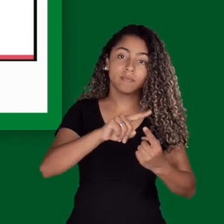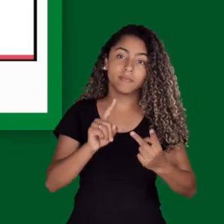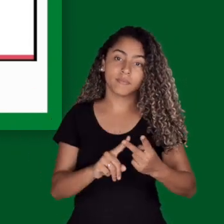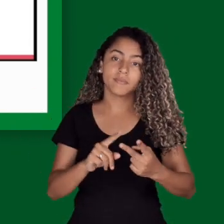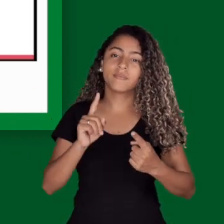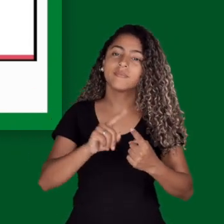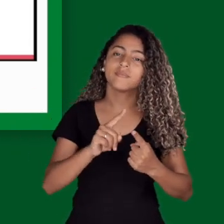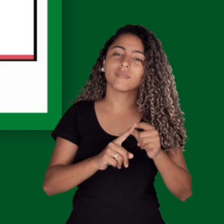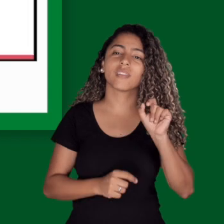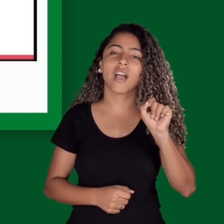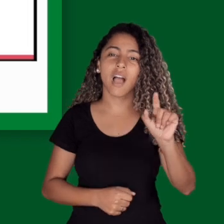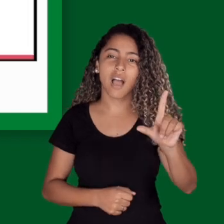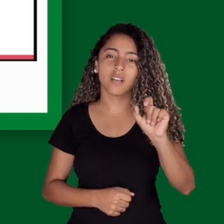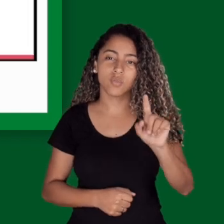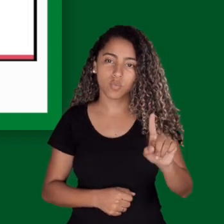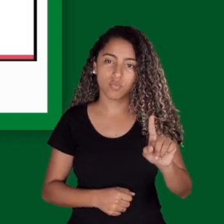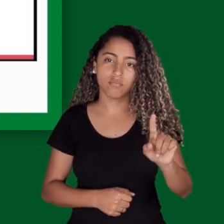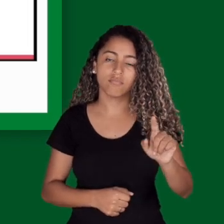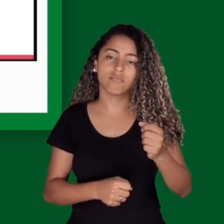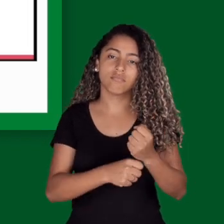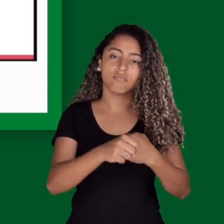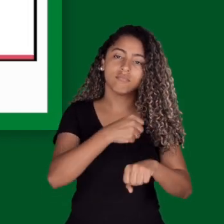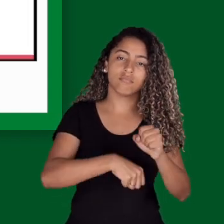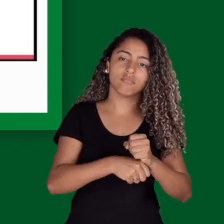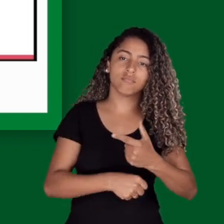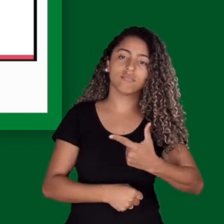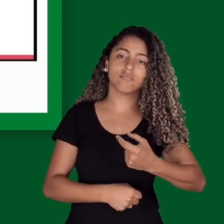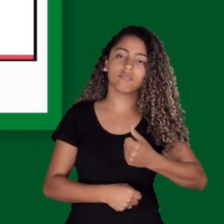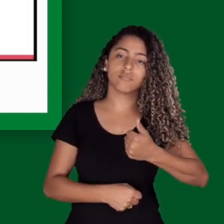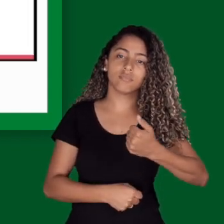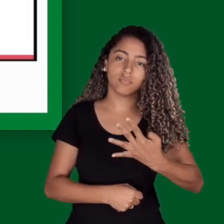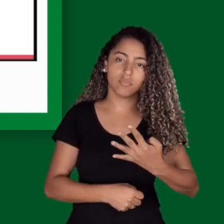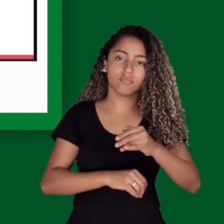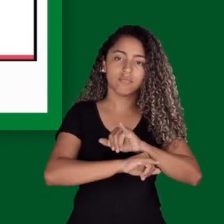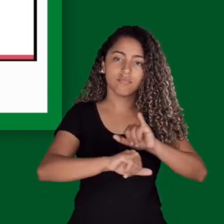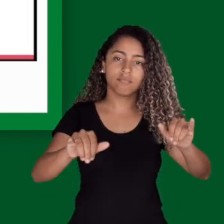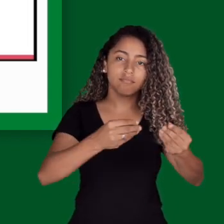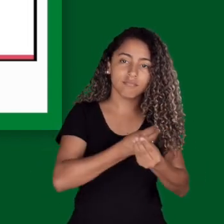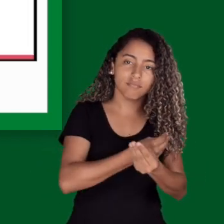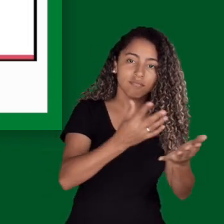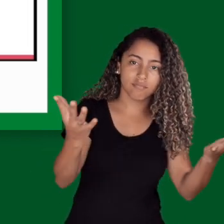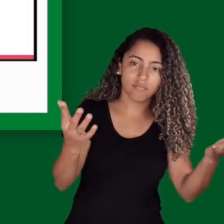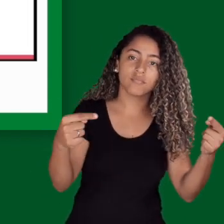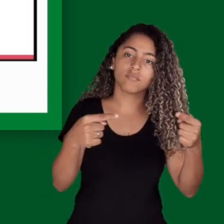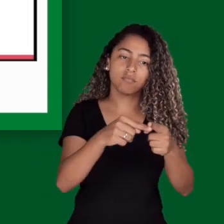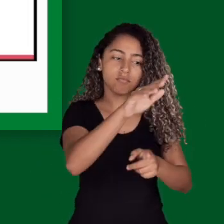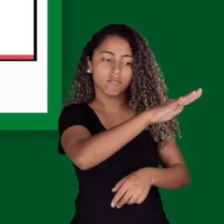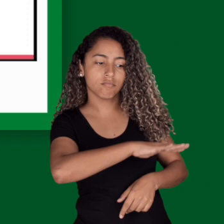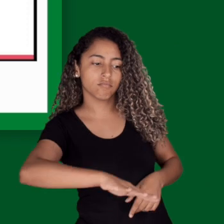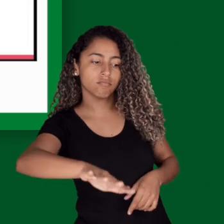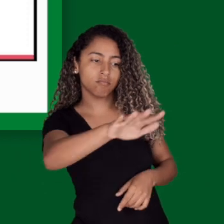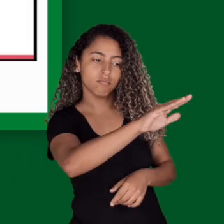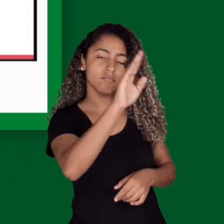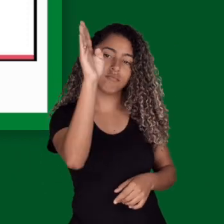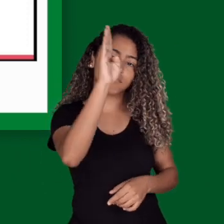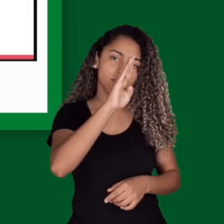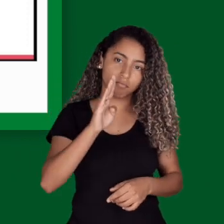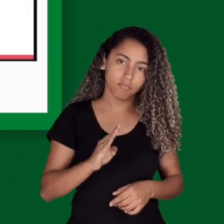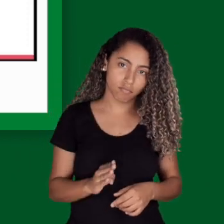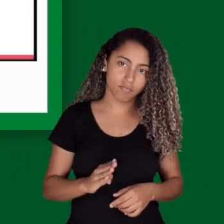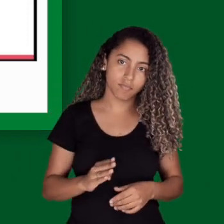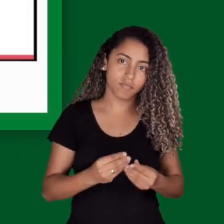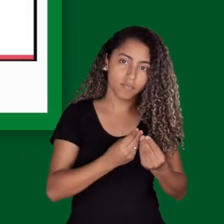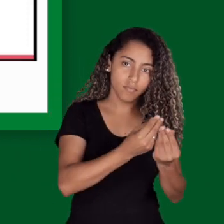guias alimentares. Esse azulzinho é o Guia Alimentar publicado em 2014, que é o Guia Alimentar para a